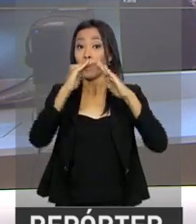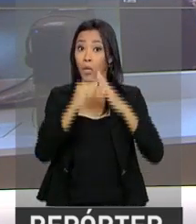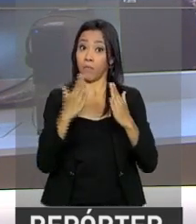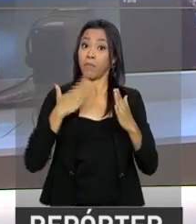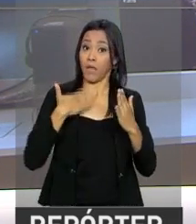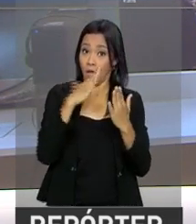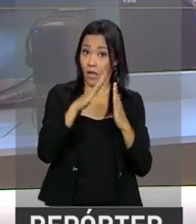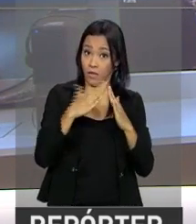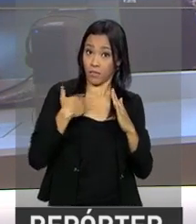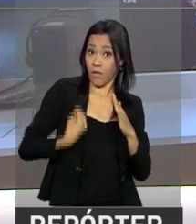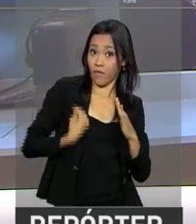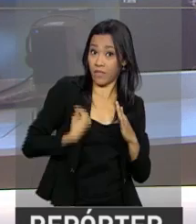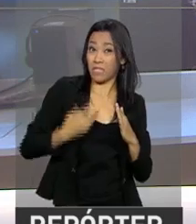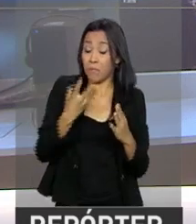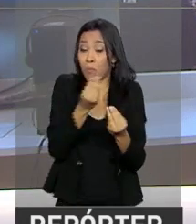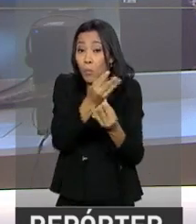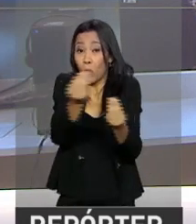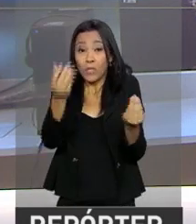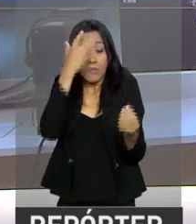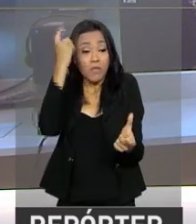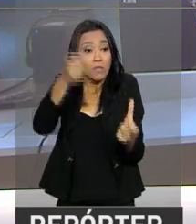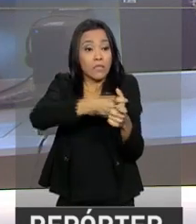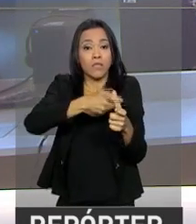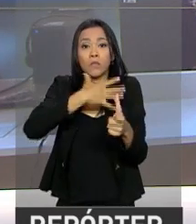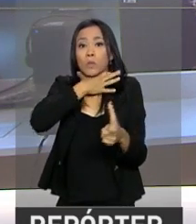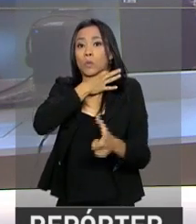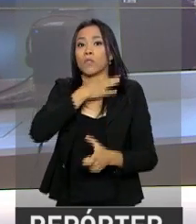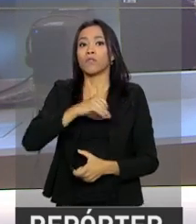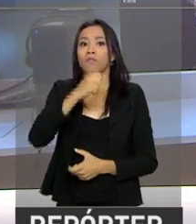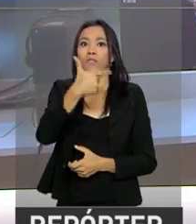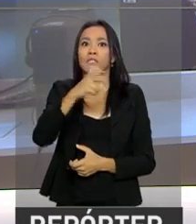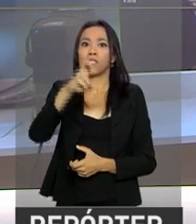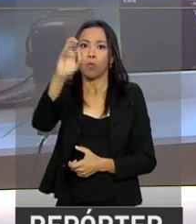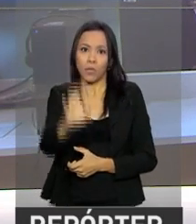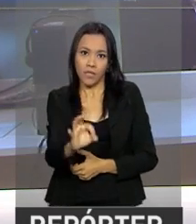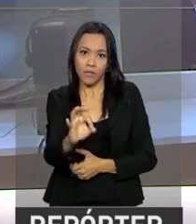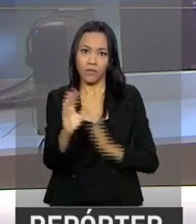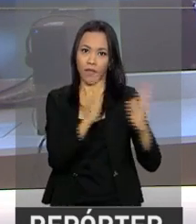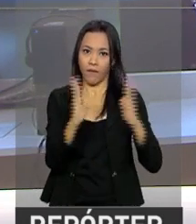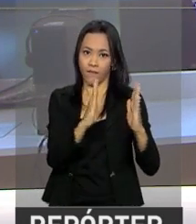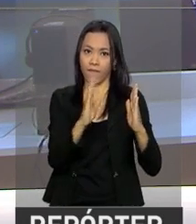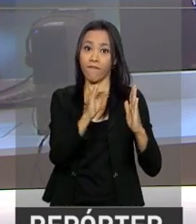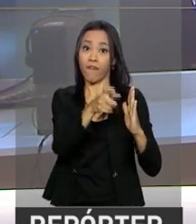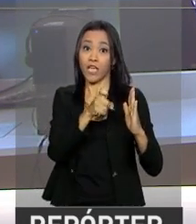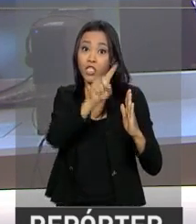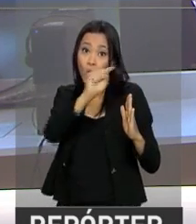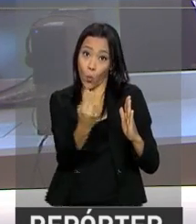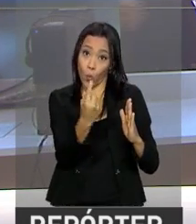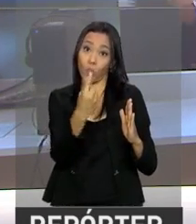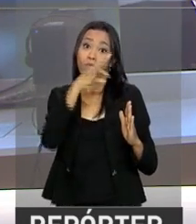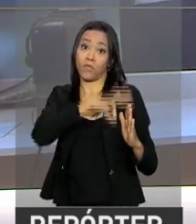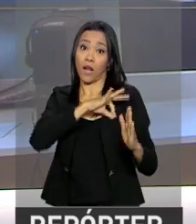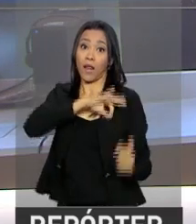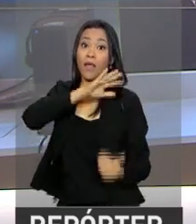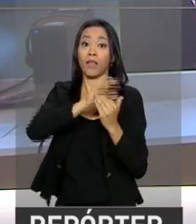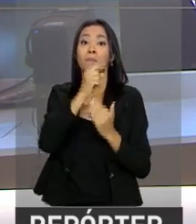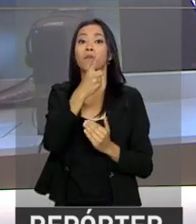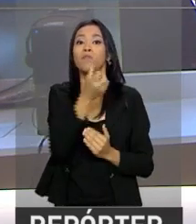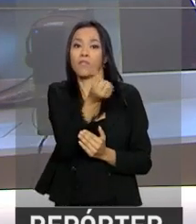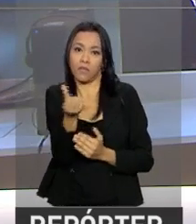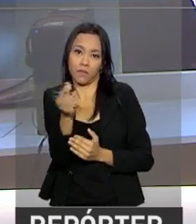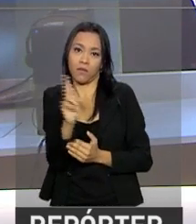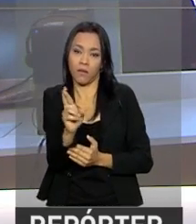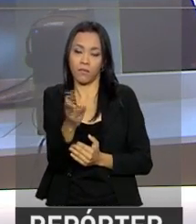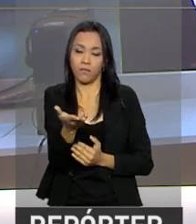vida atualmente a inadimplência chega a 25% na faixa 1 para famílias com renda mensal bruta de até 1.600